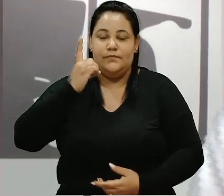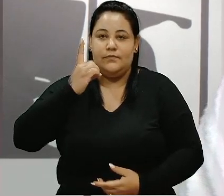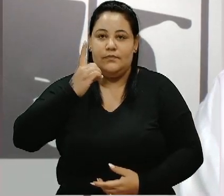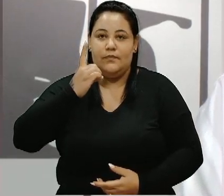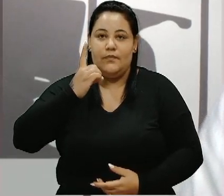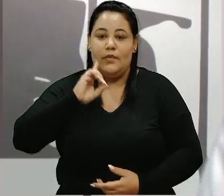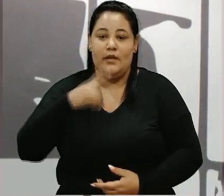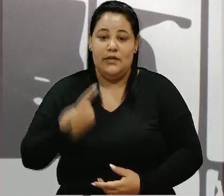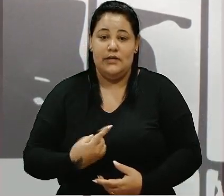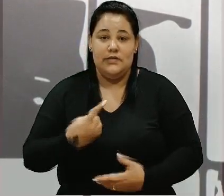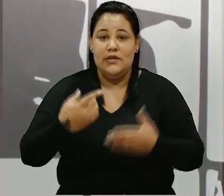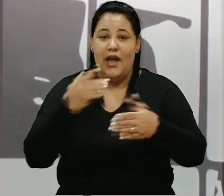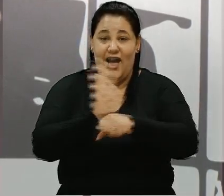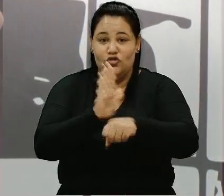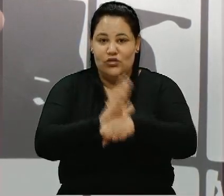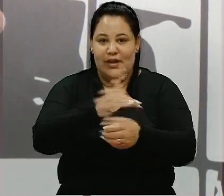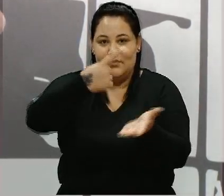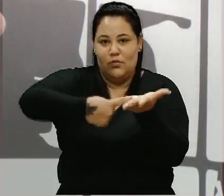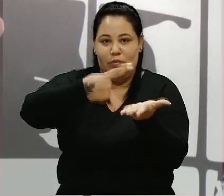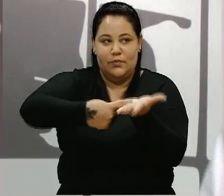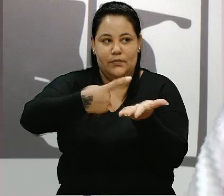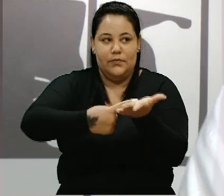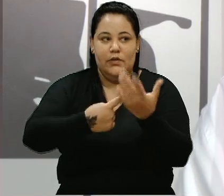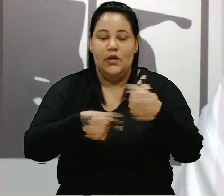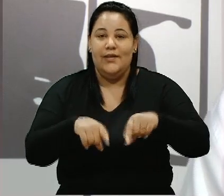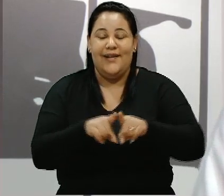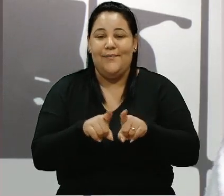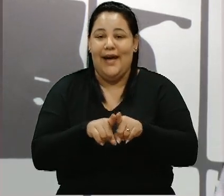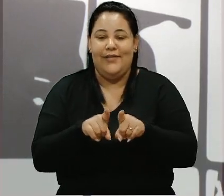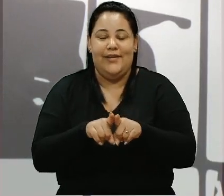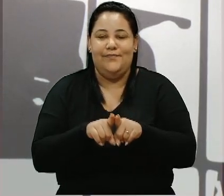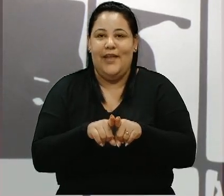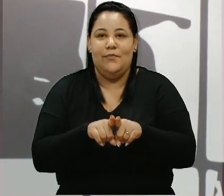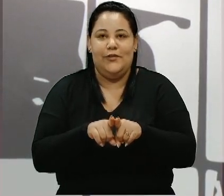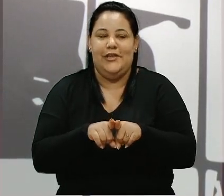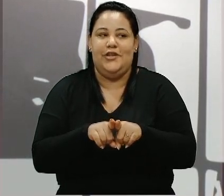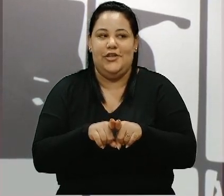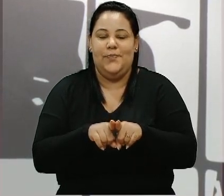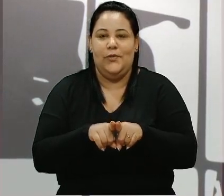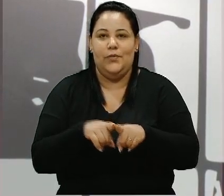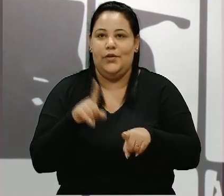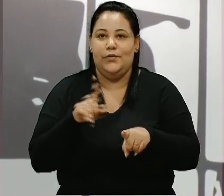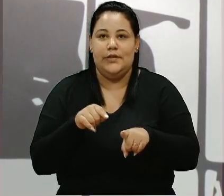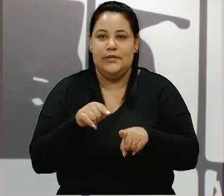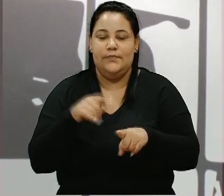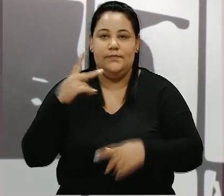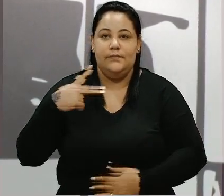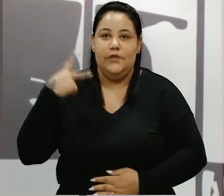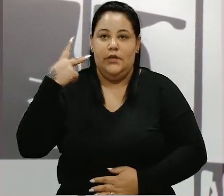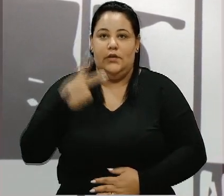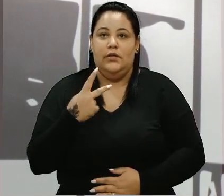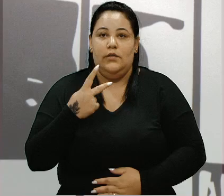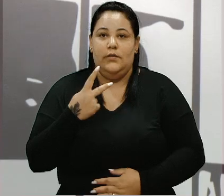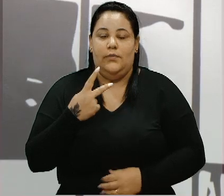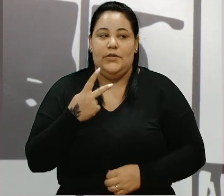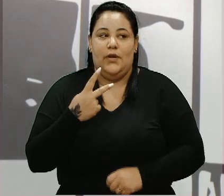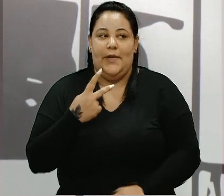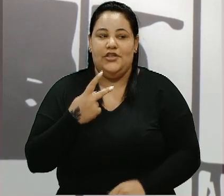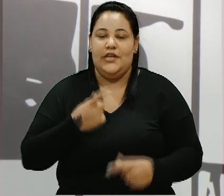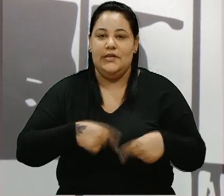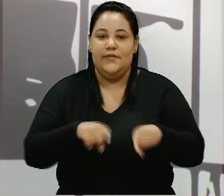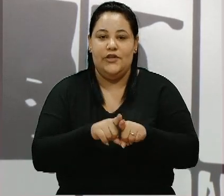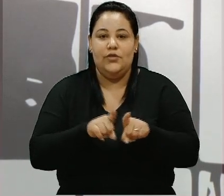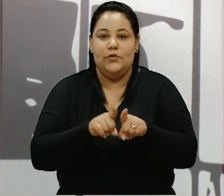essas agendas, que é a deputada federal aqui da nossa cidade, ex-colega da Câmara de Vereadores. O que nós precisamos é de organização,